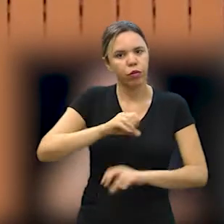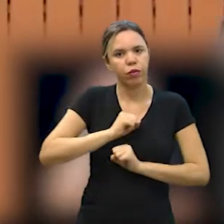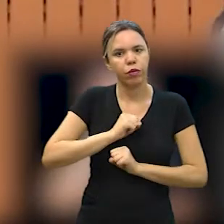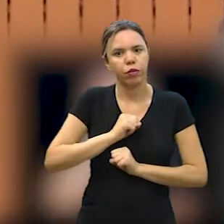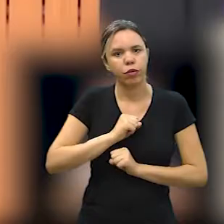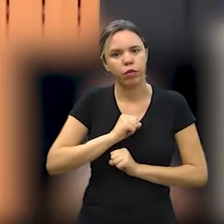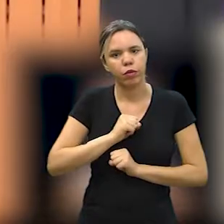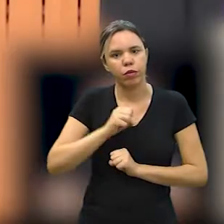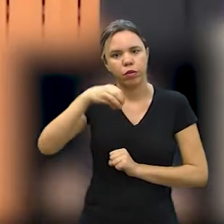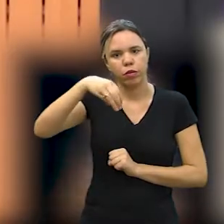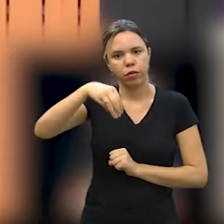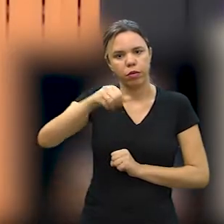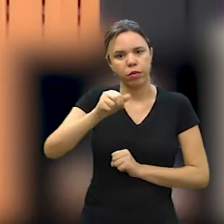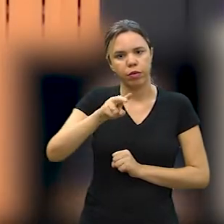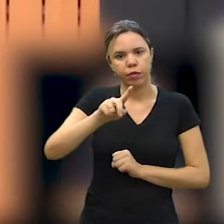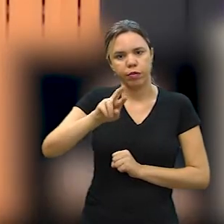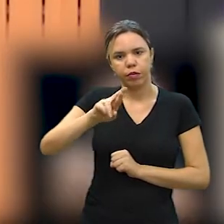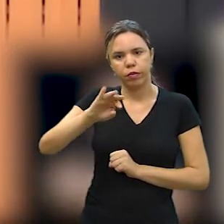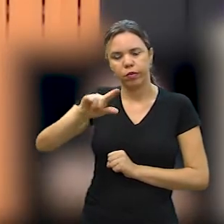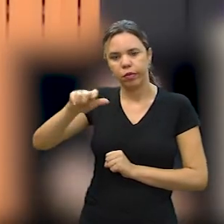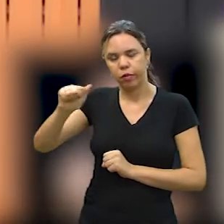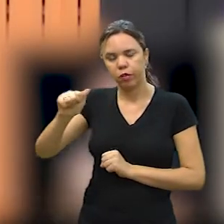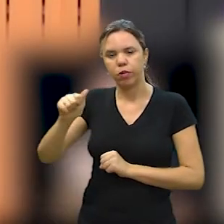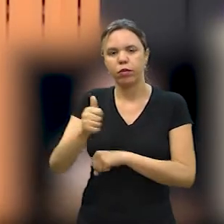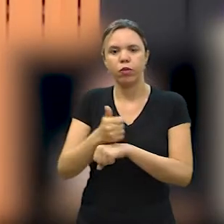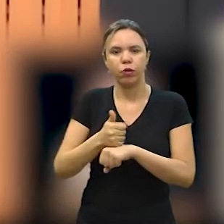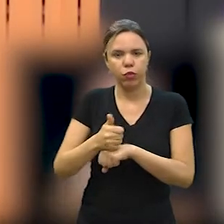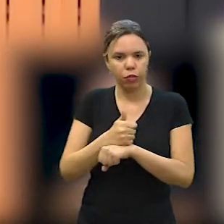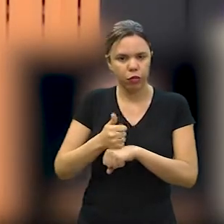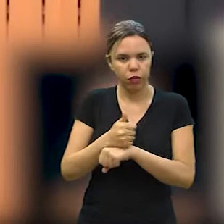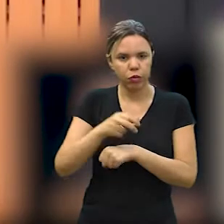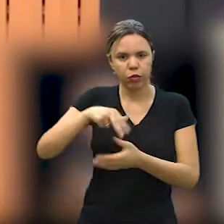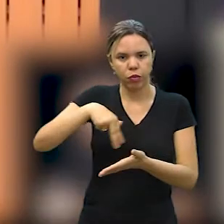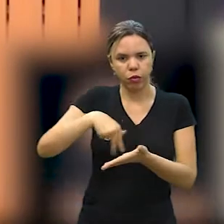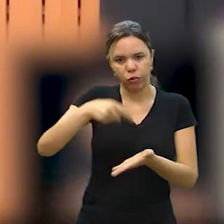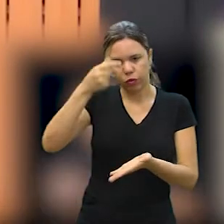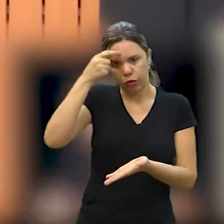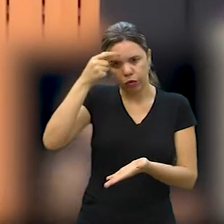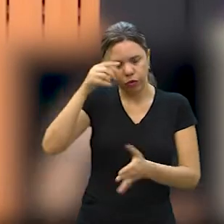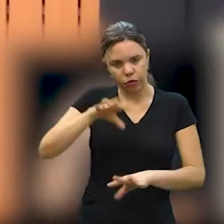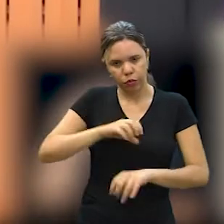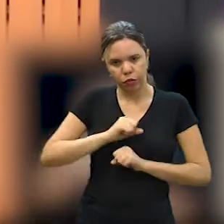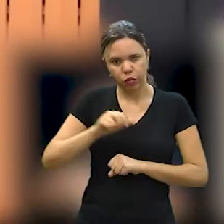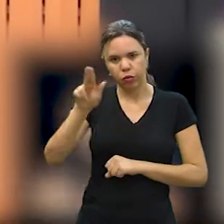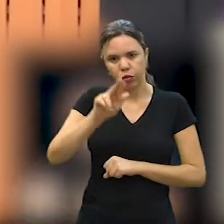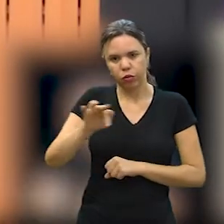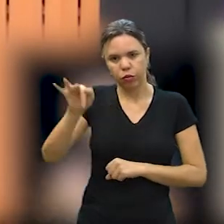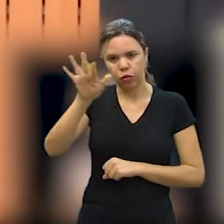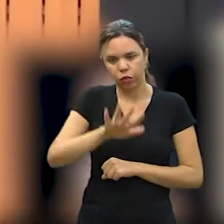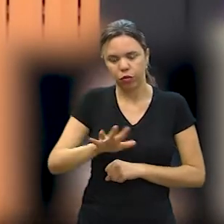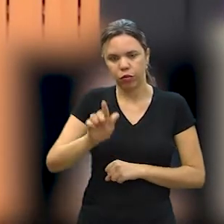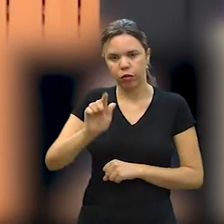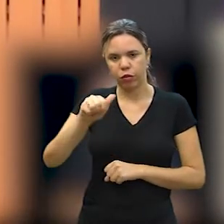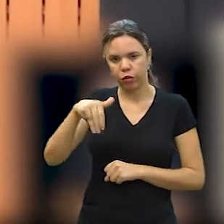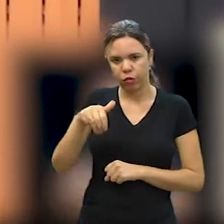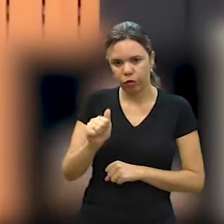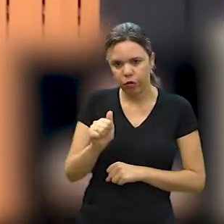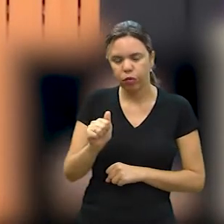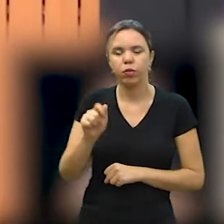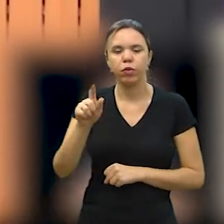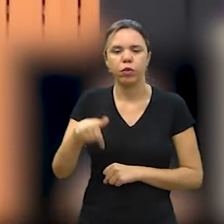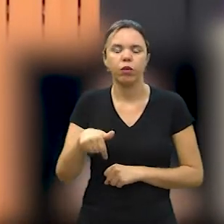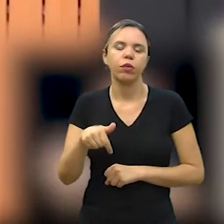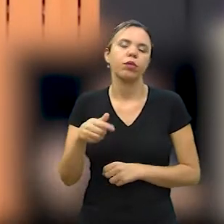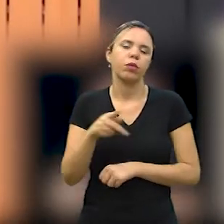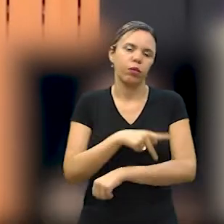e incorporações Marília Camargo Araújo especialista em dança e consciência corporal pela Universidade Gama Filho